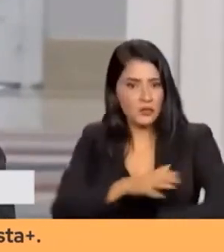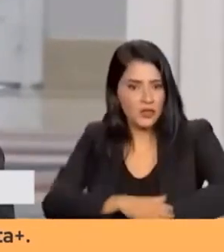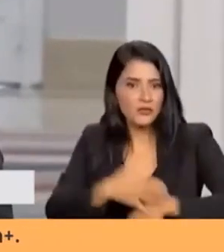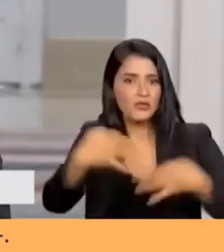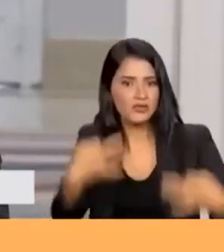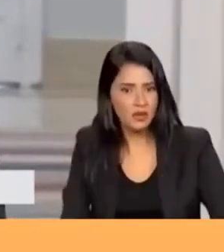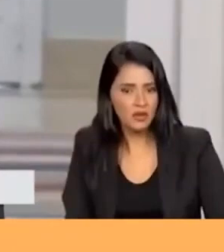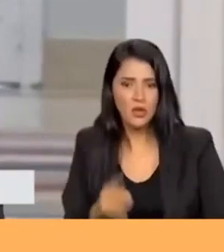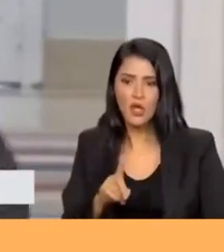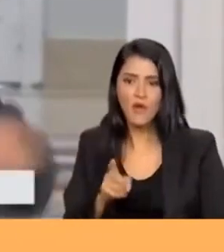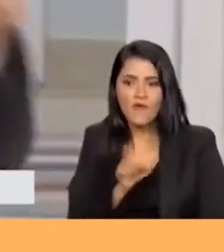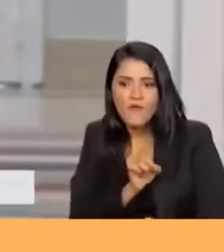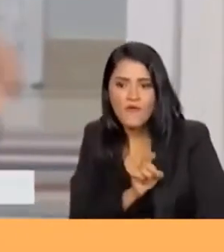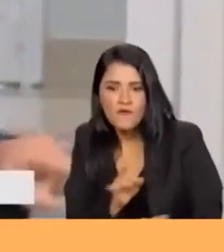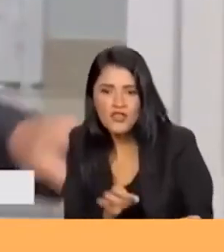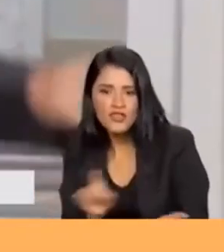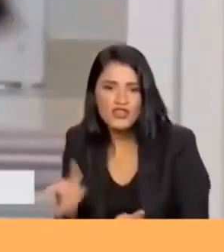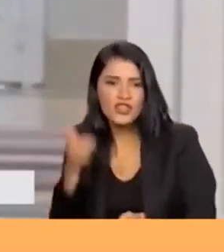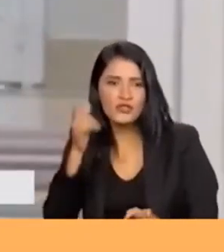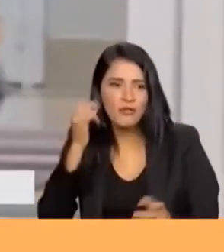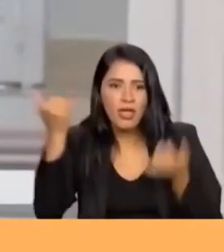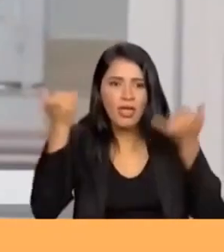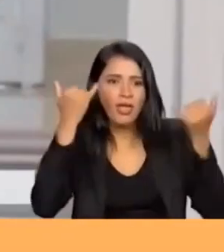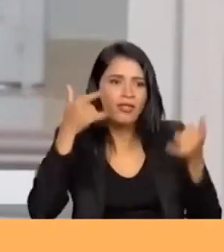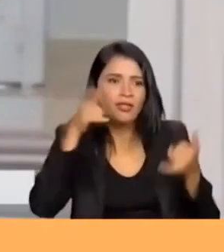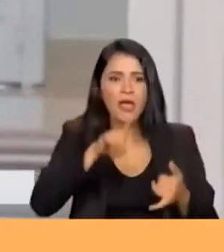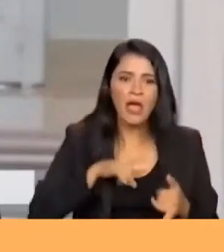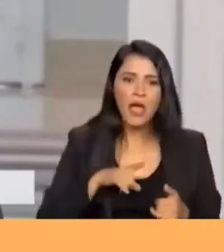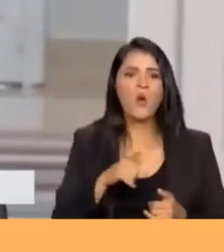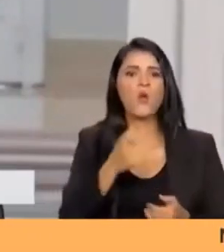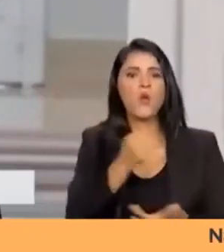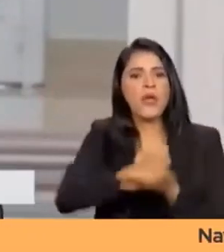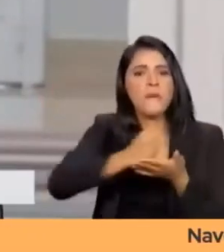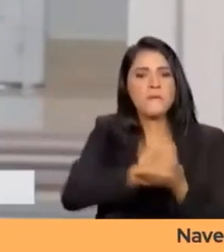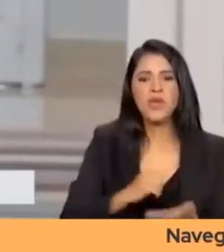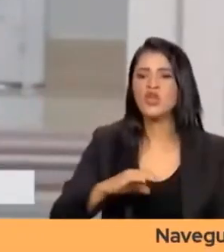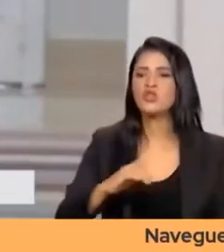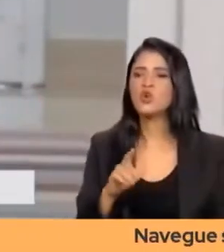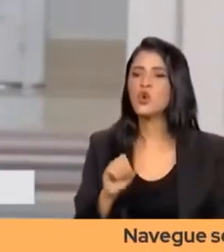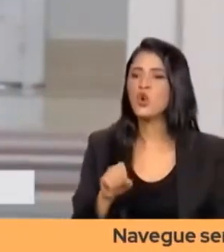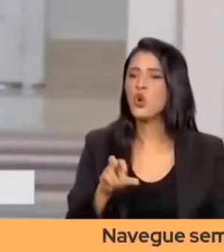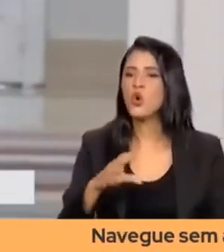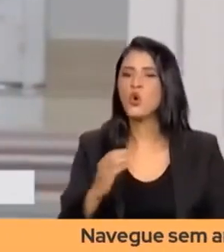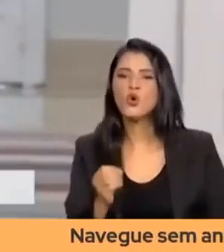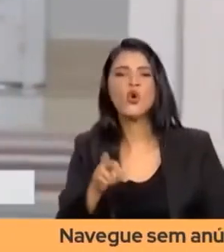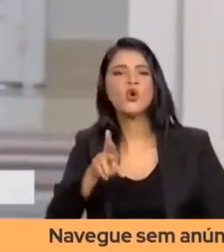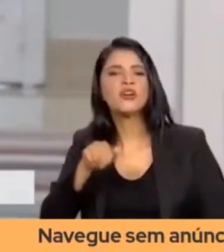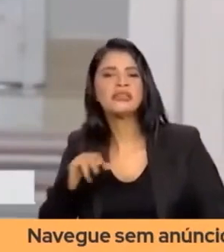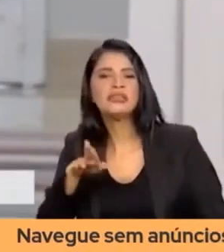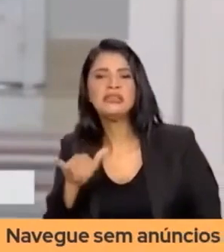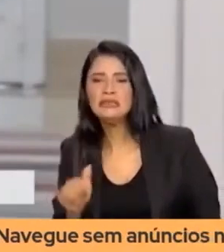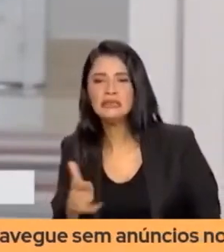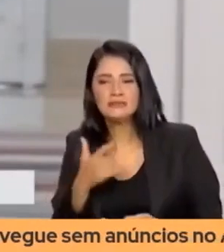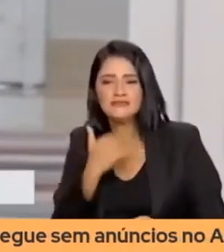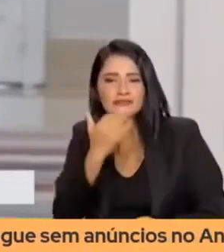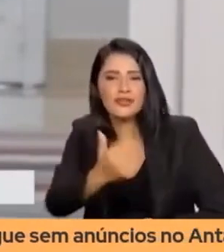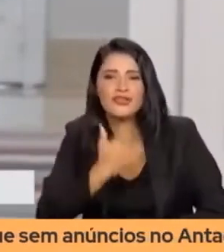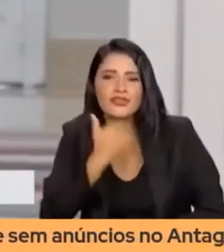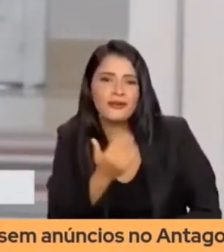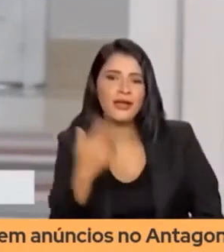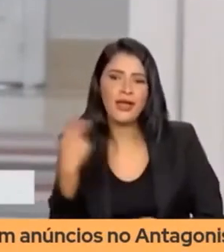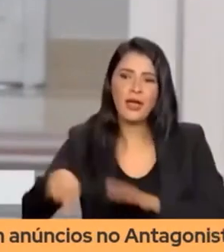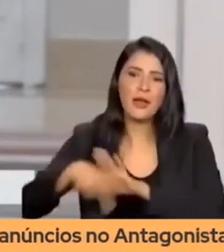não tivesse vendido a ideia de um remédio chamado cloroquina, que não servia para a Covid, era um remédio para